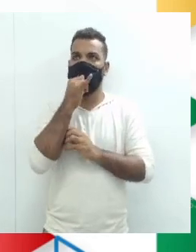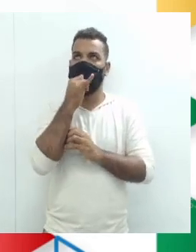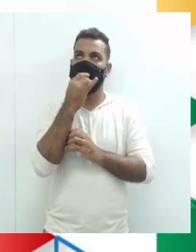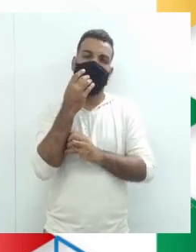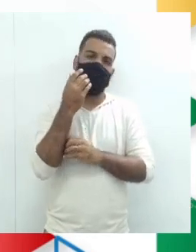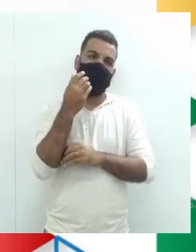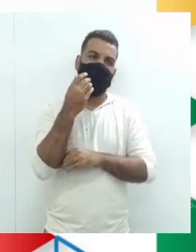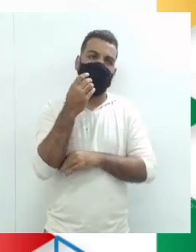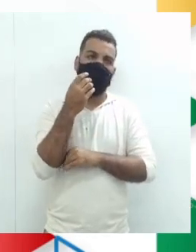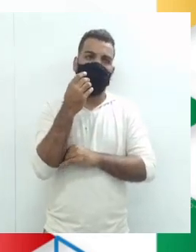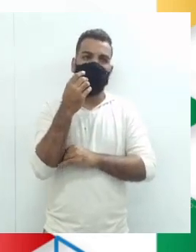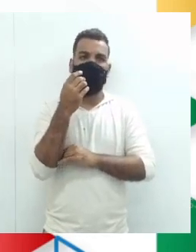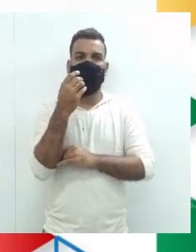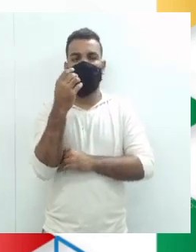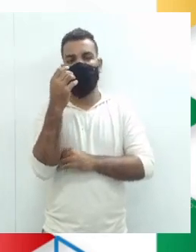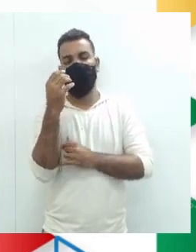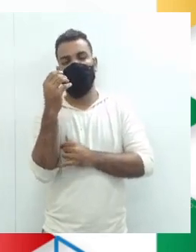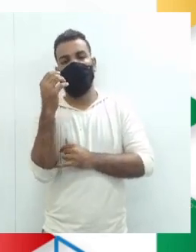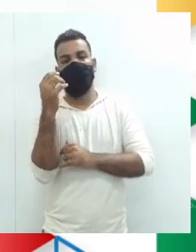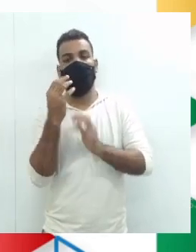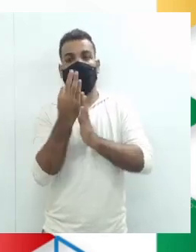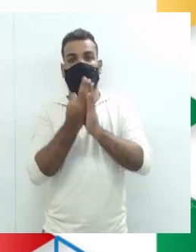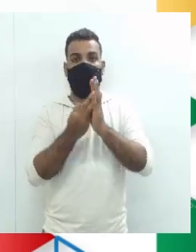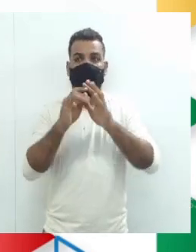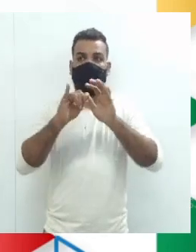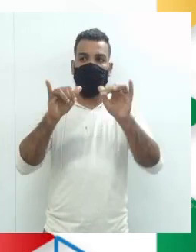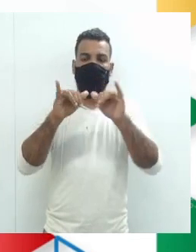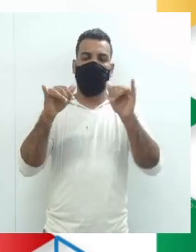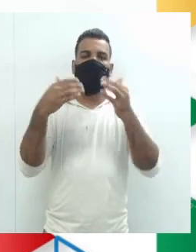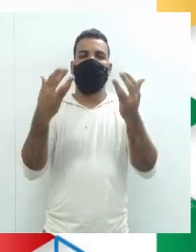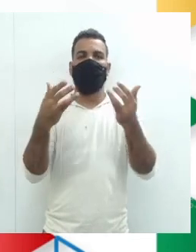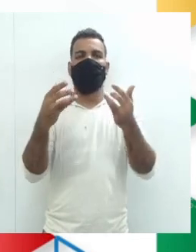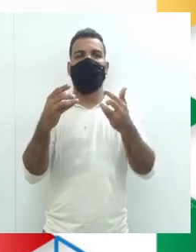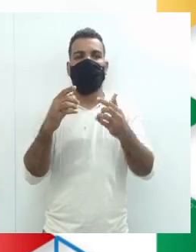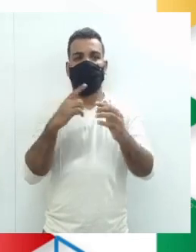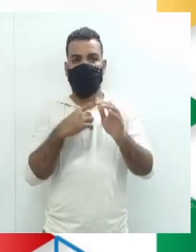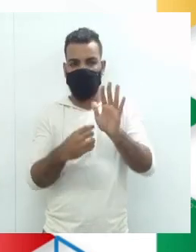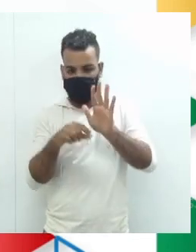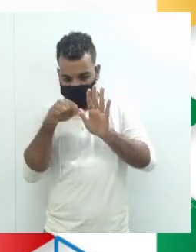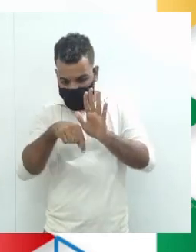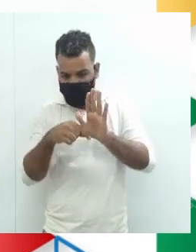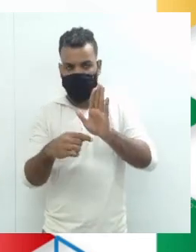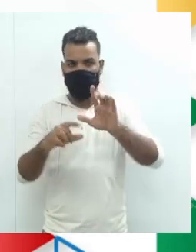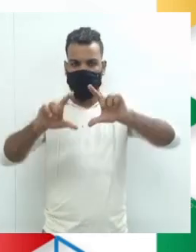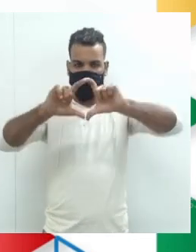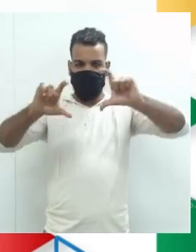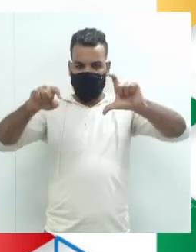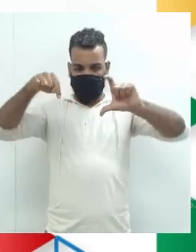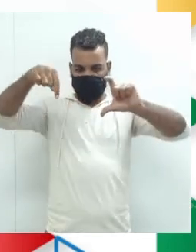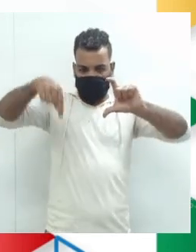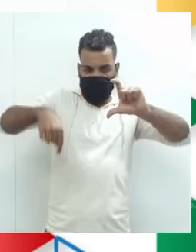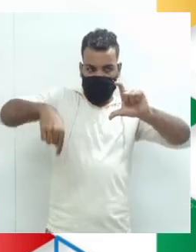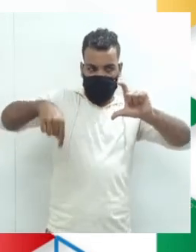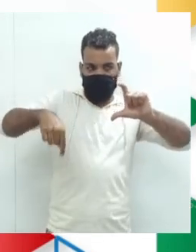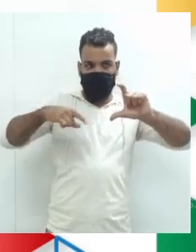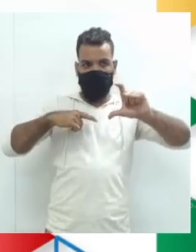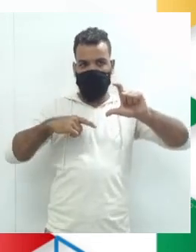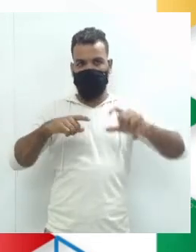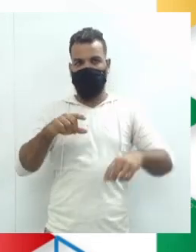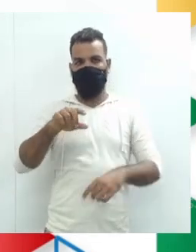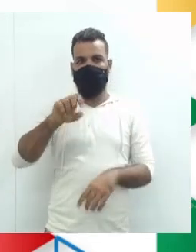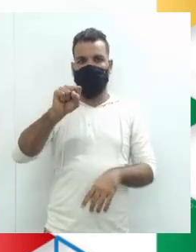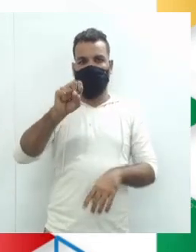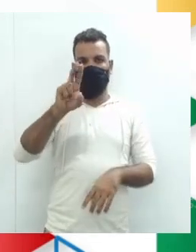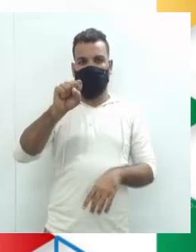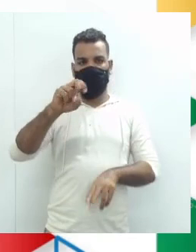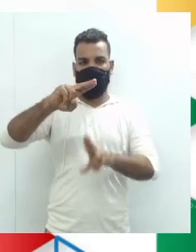embaixo também, uma marca do texto publicitário, é o slogan, né? Ou seja, o local, o logotipo, a logomarca.